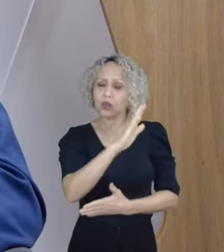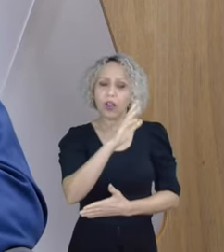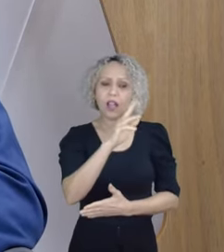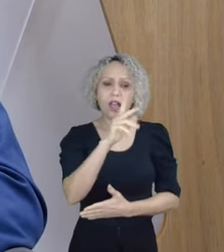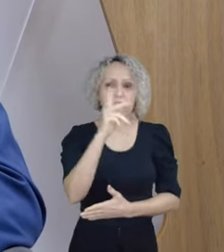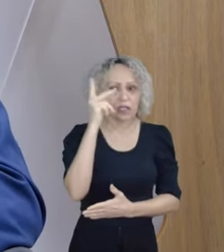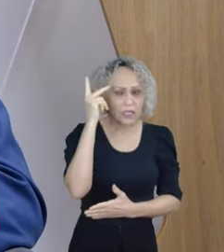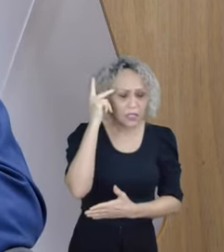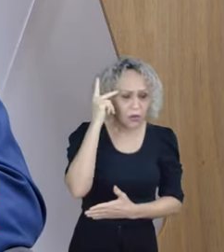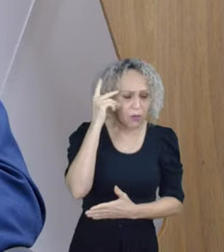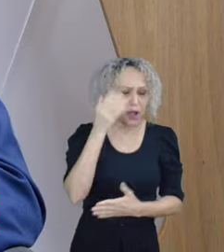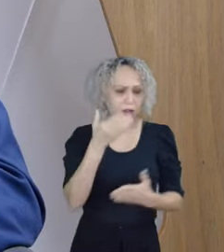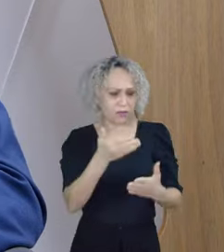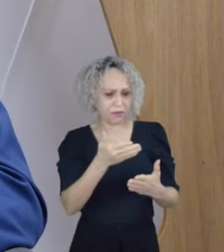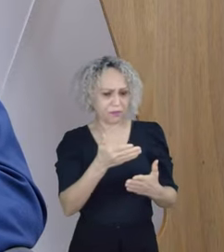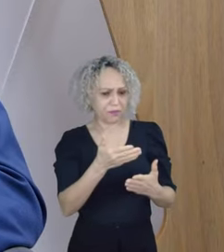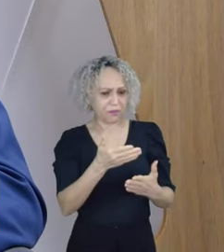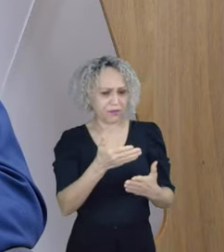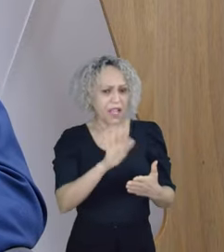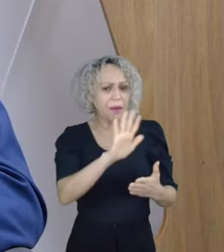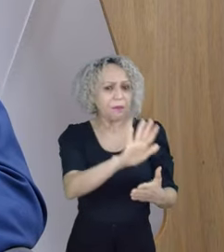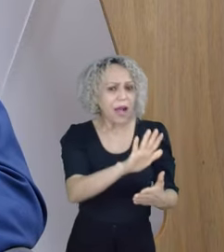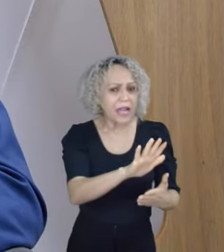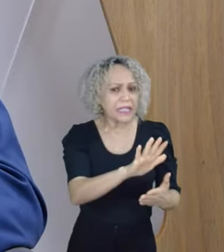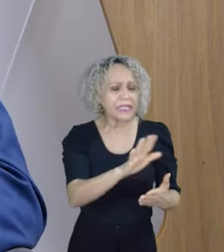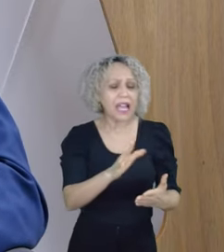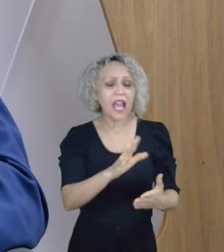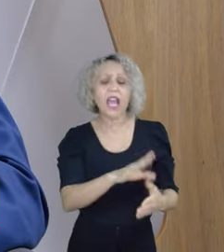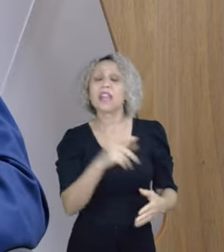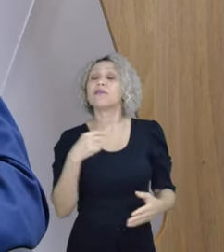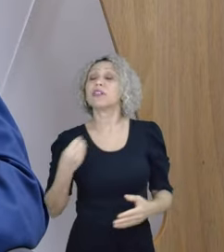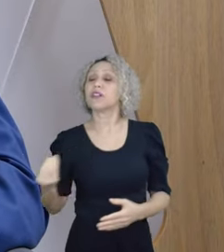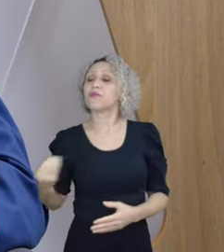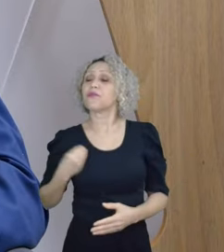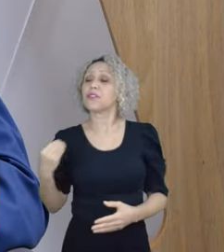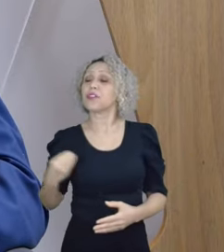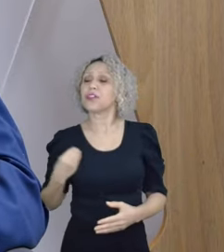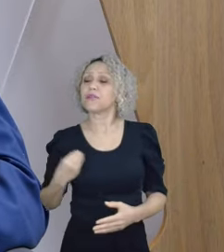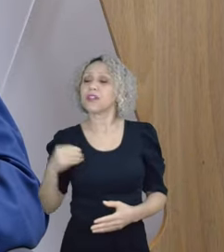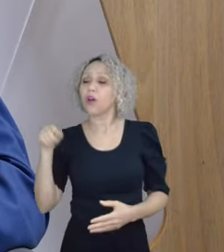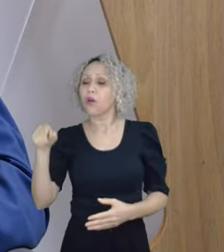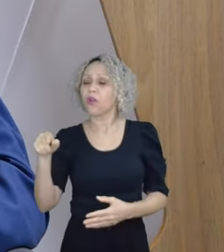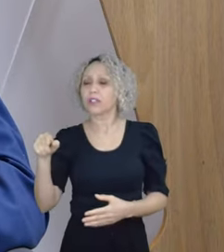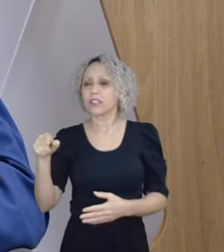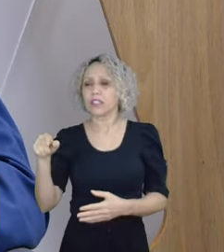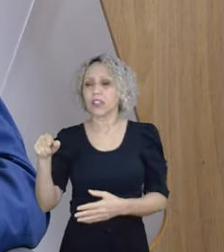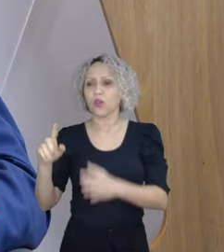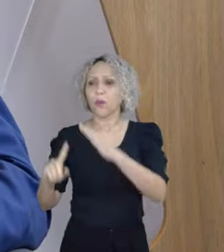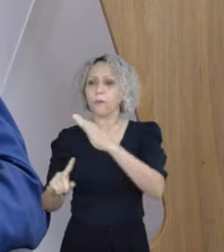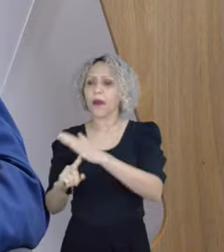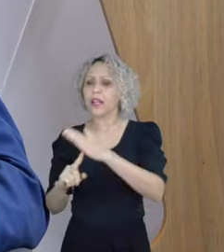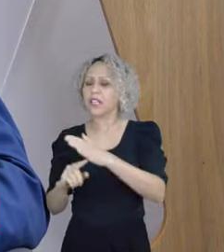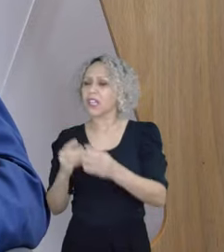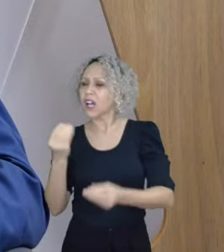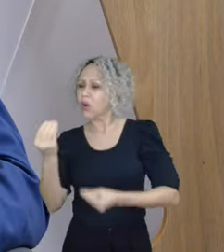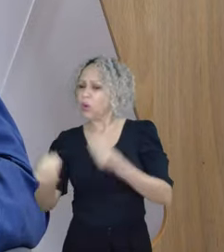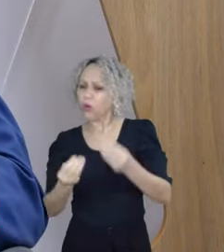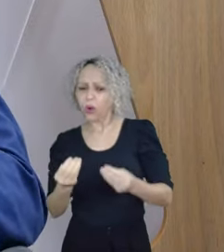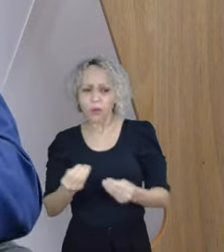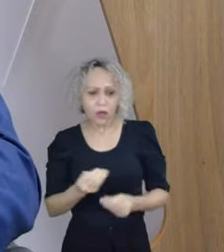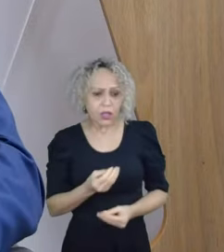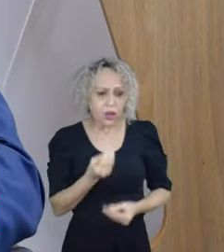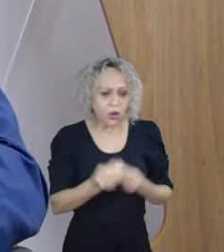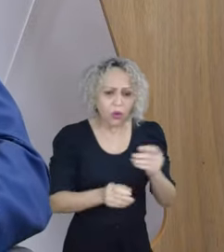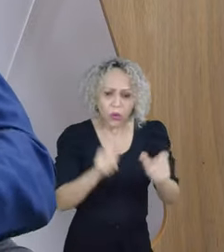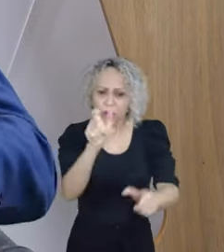época, que possivelmente vai acontecer para essa vaga no Senado. Eu fico imaginando como é que está a cabeça do eleitor de São Paulo, né? Que confiou, que votou, que